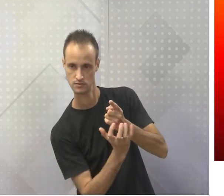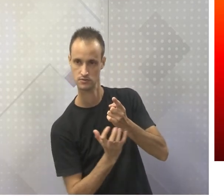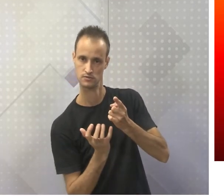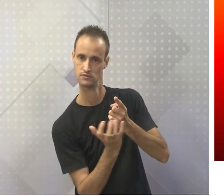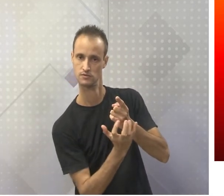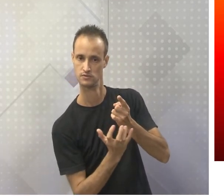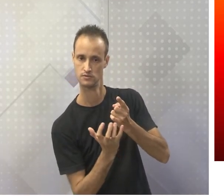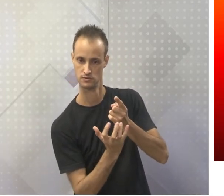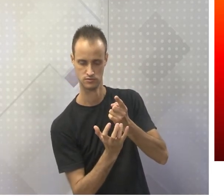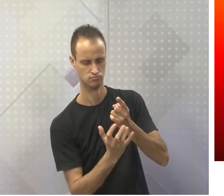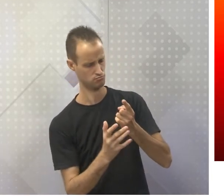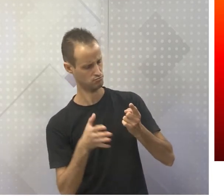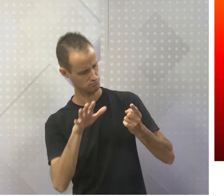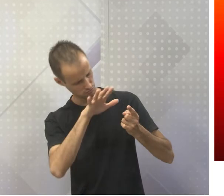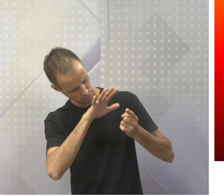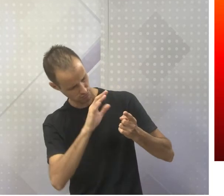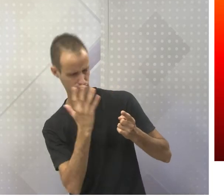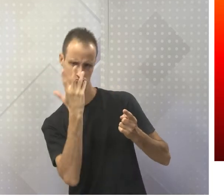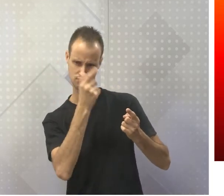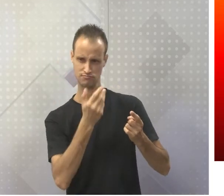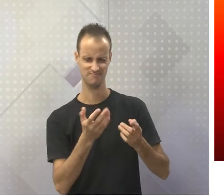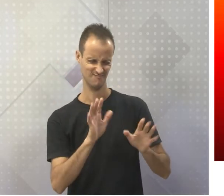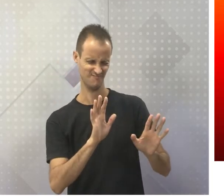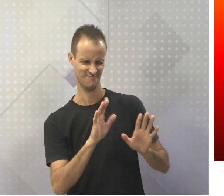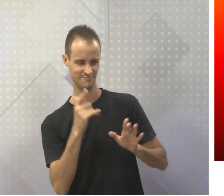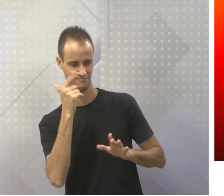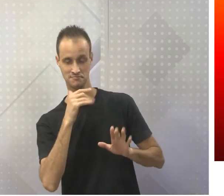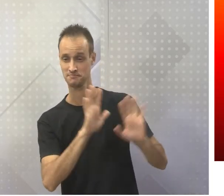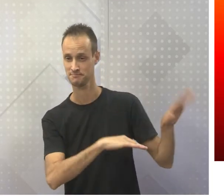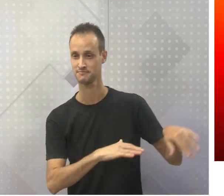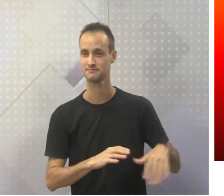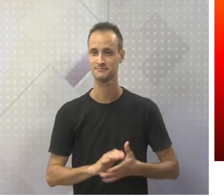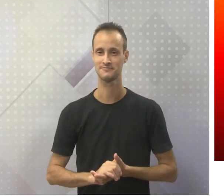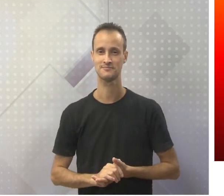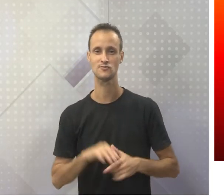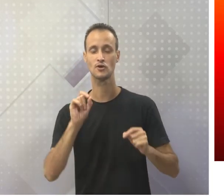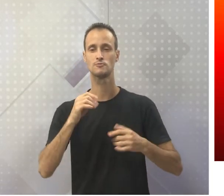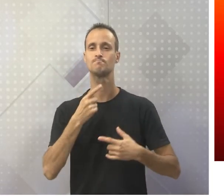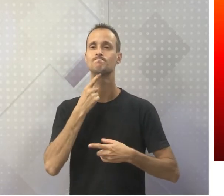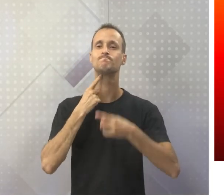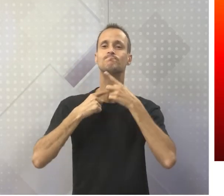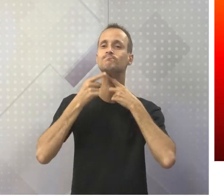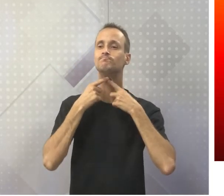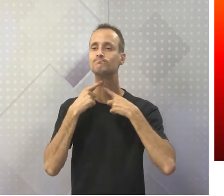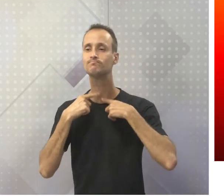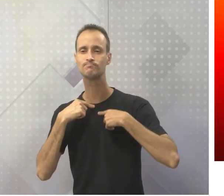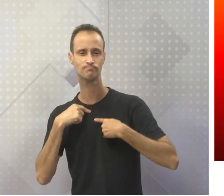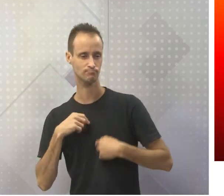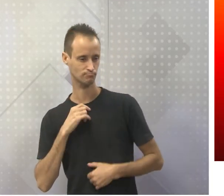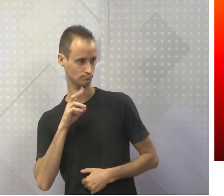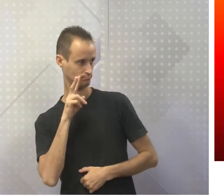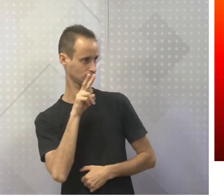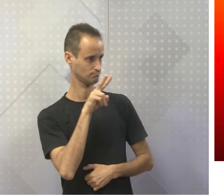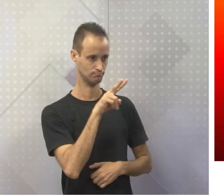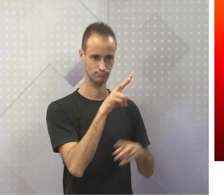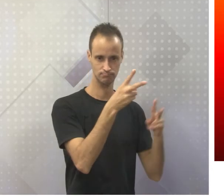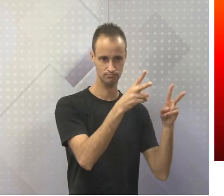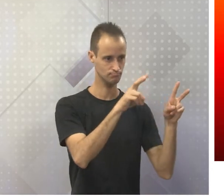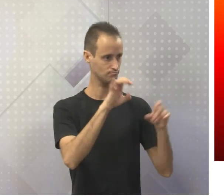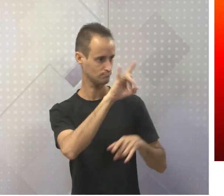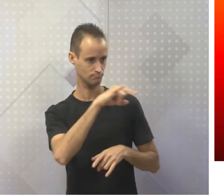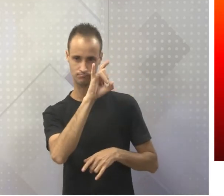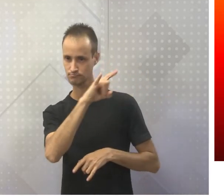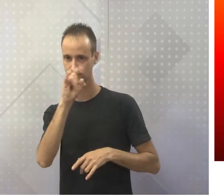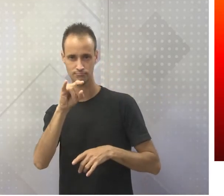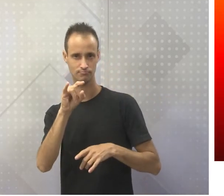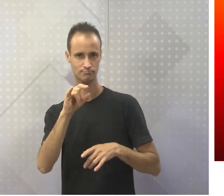ficaram bonitinhos. Bonitinhos não, né? E depois a libido sexual. Eu comecei a olhar para as meninas. Eu tinha idade